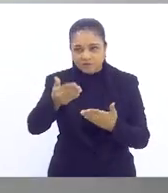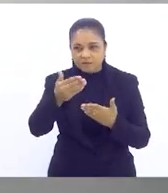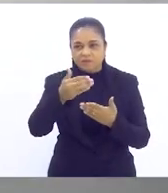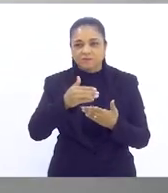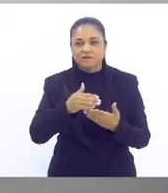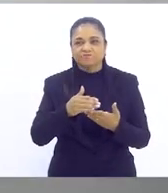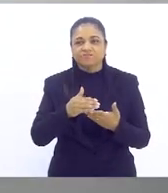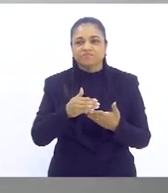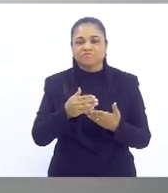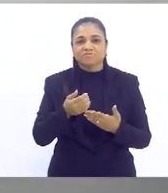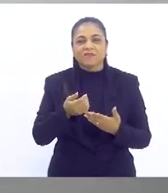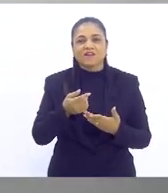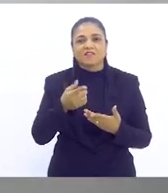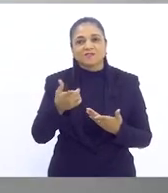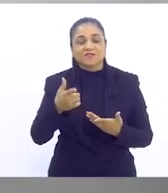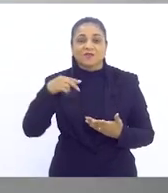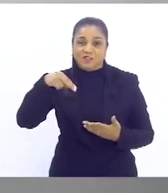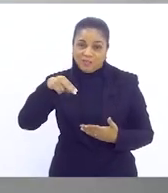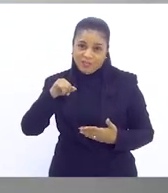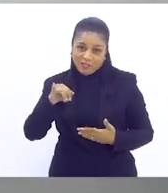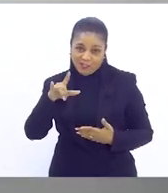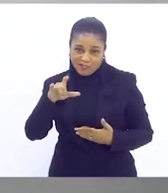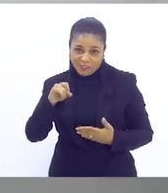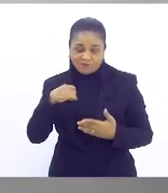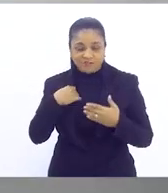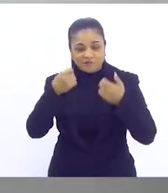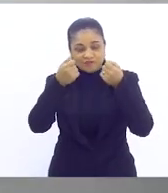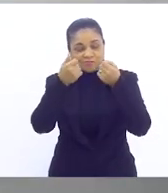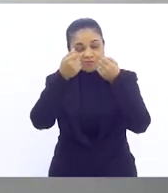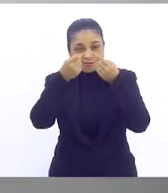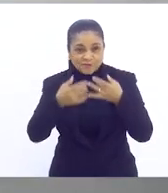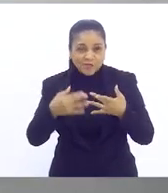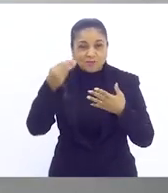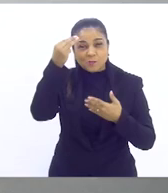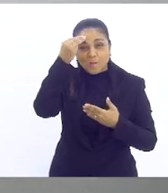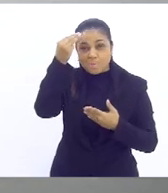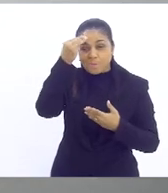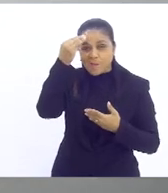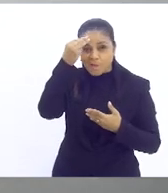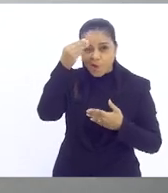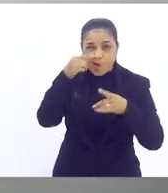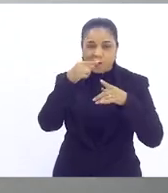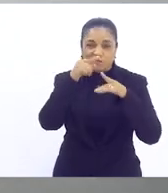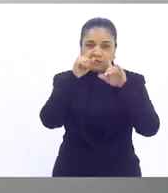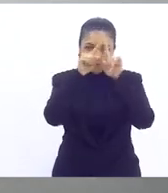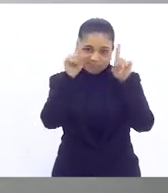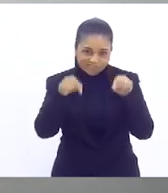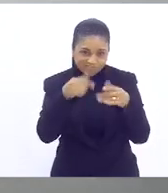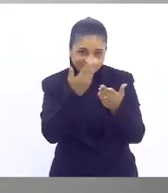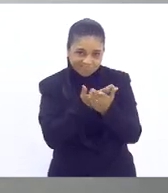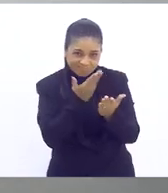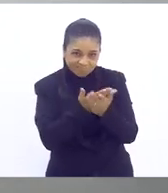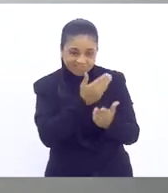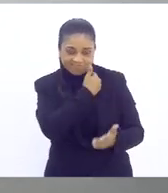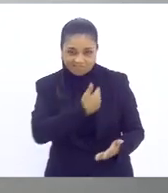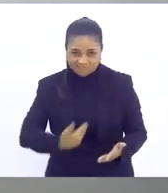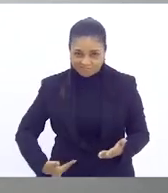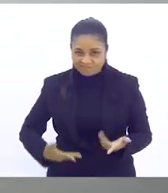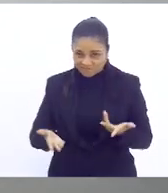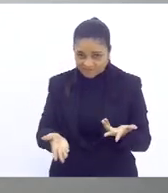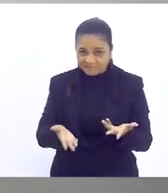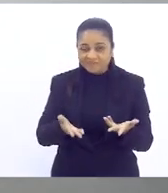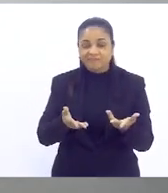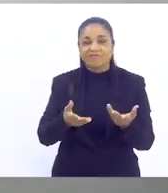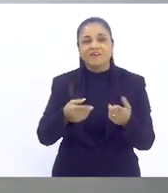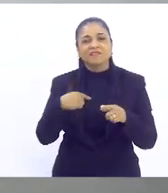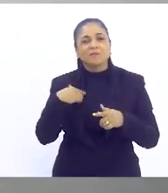tanto né Doutor Lívio sobre a memória dos Servidores dos profissionais isso também fez o importante fazer esse registro da minha vaga para a gente